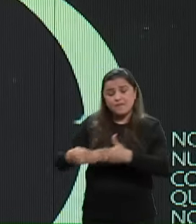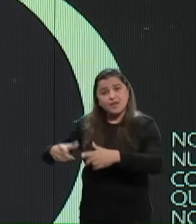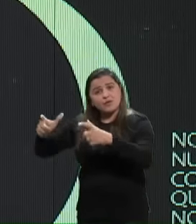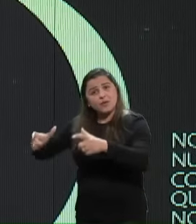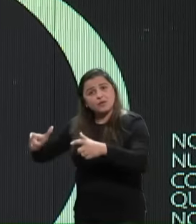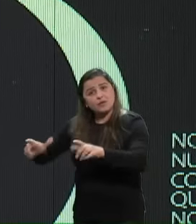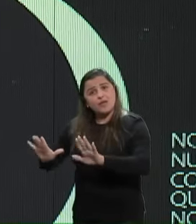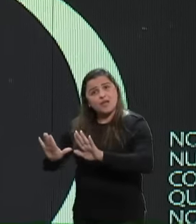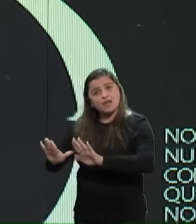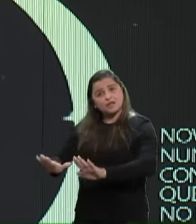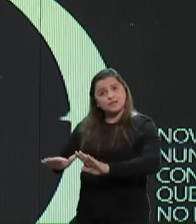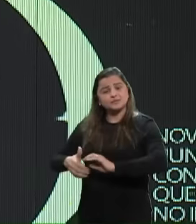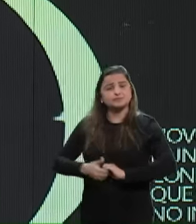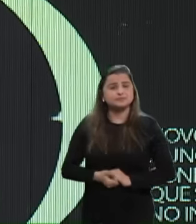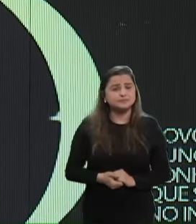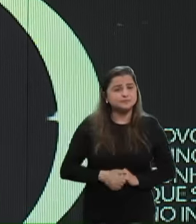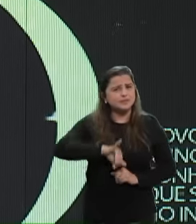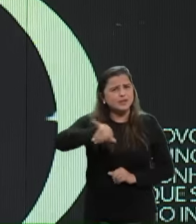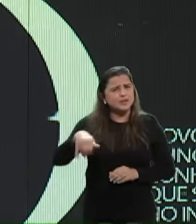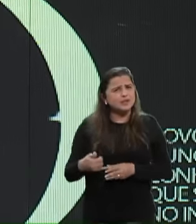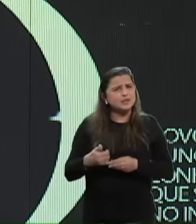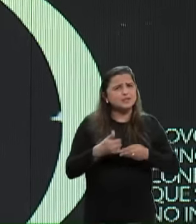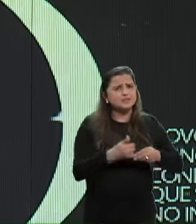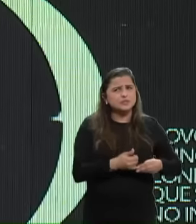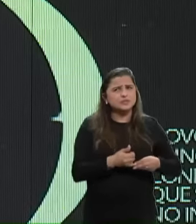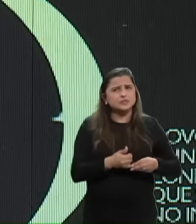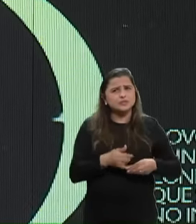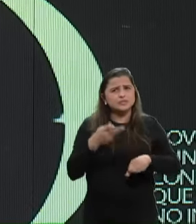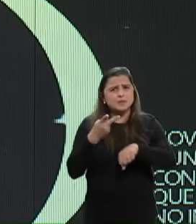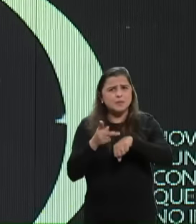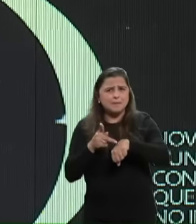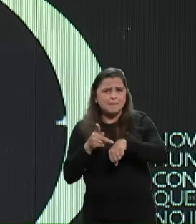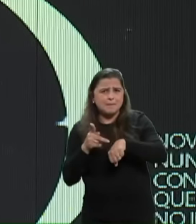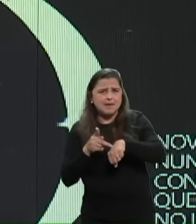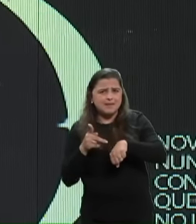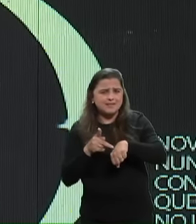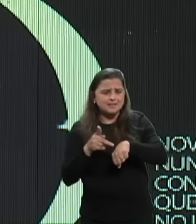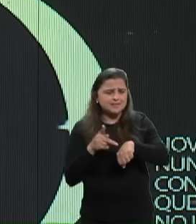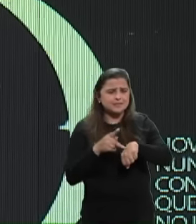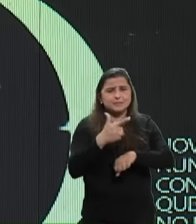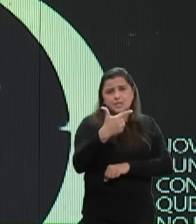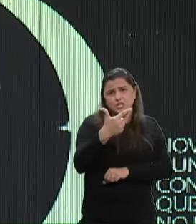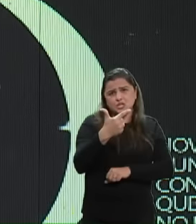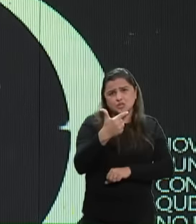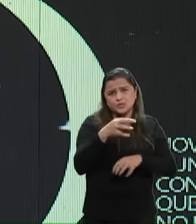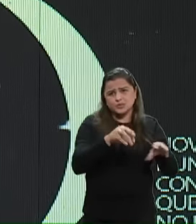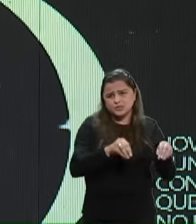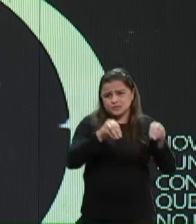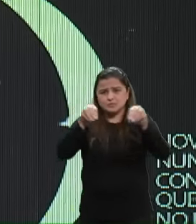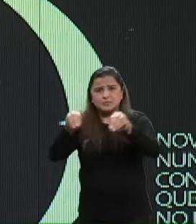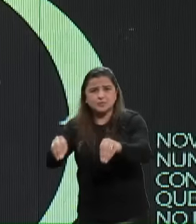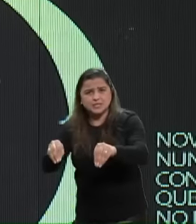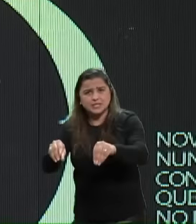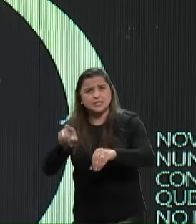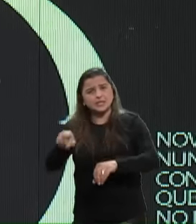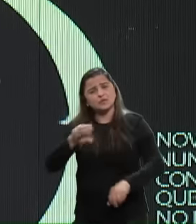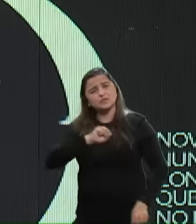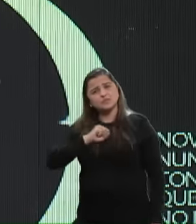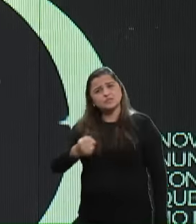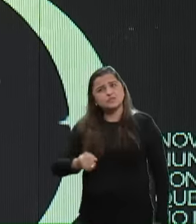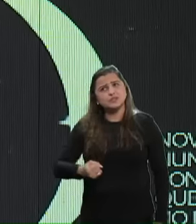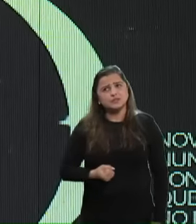las deixaram. Josué ergueu também 12 pedras no meio do Jordão, num local onde os sacerdotes